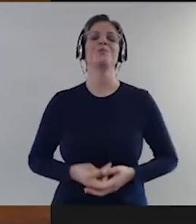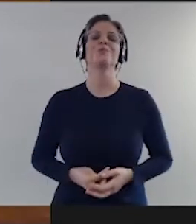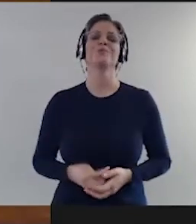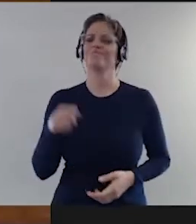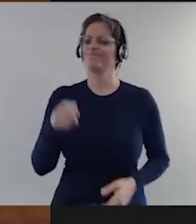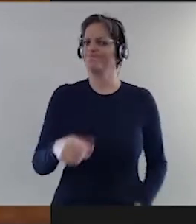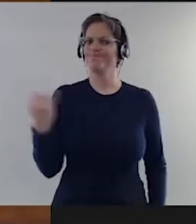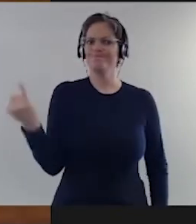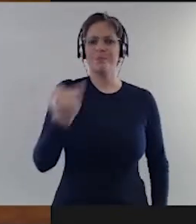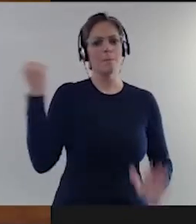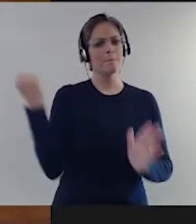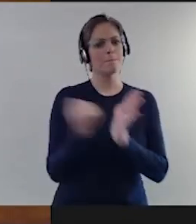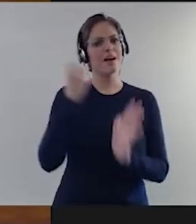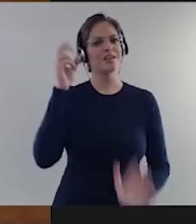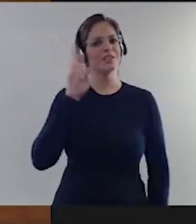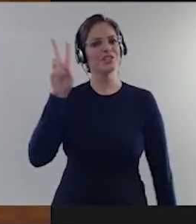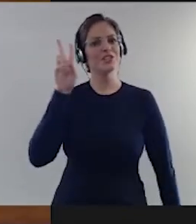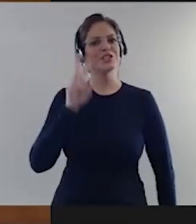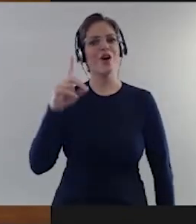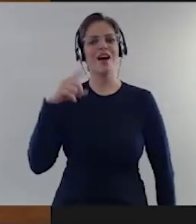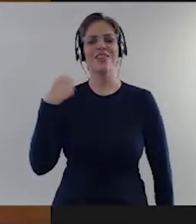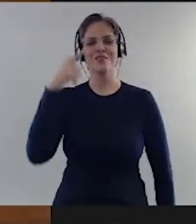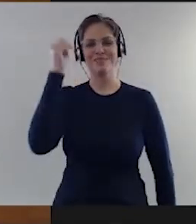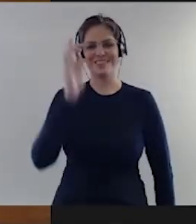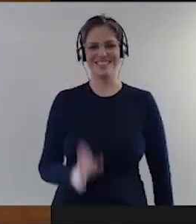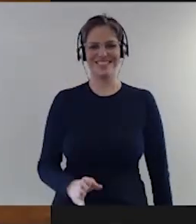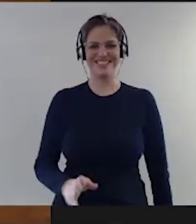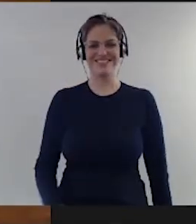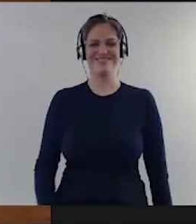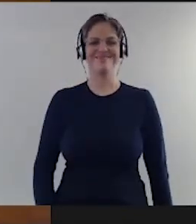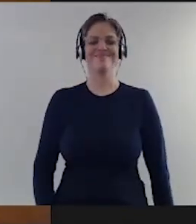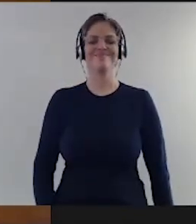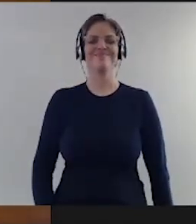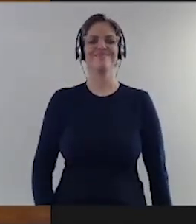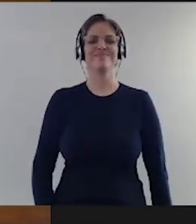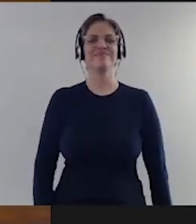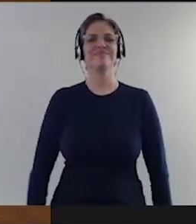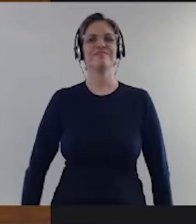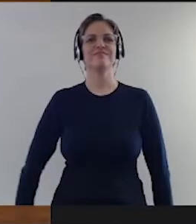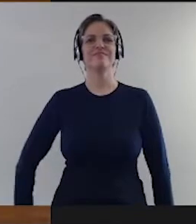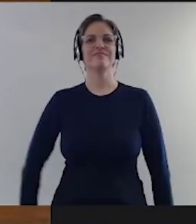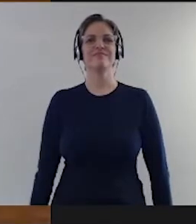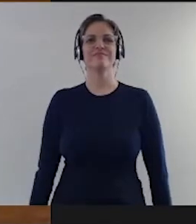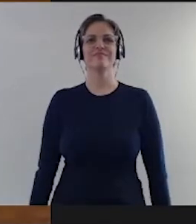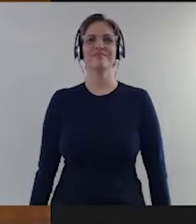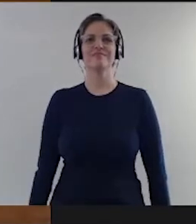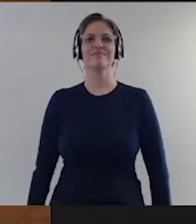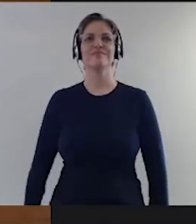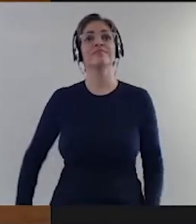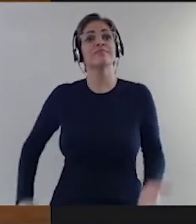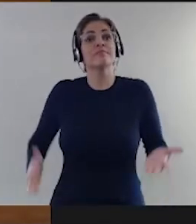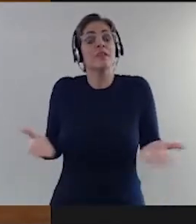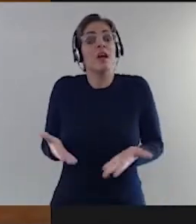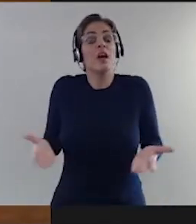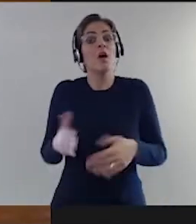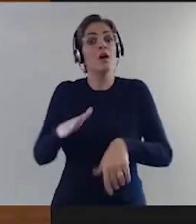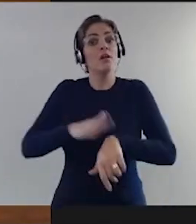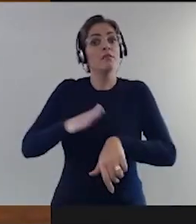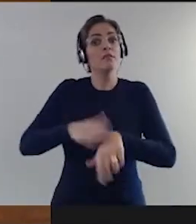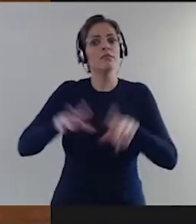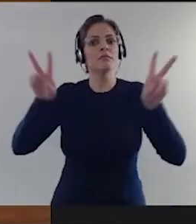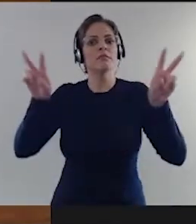para a história da advocacia brasileira. E o tema é um tema aberto e muito